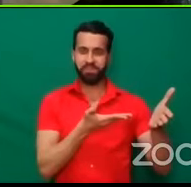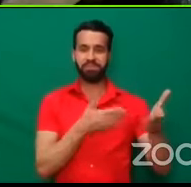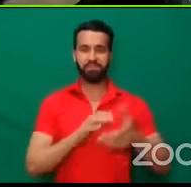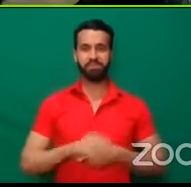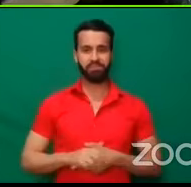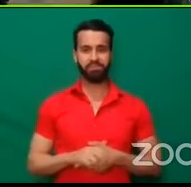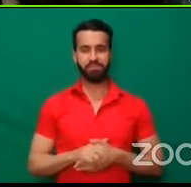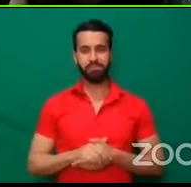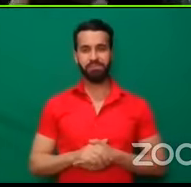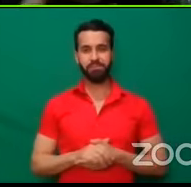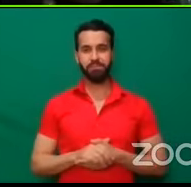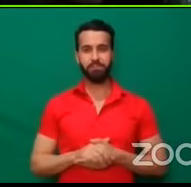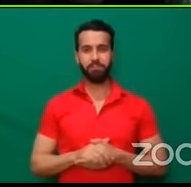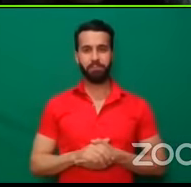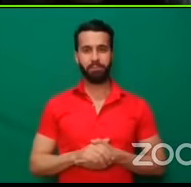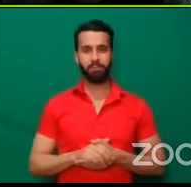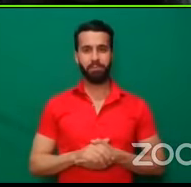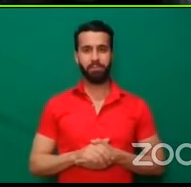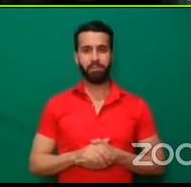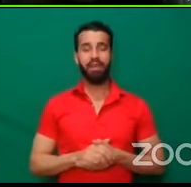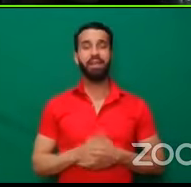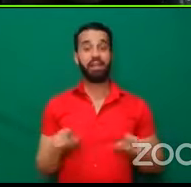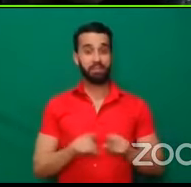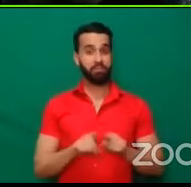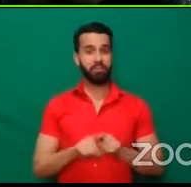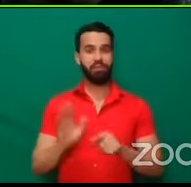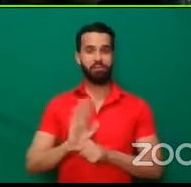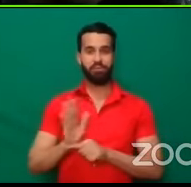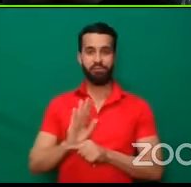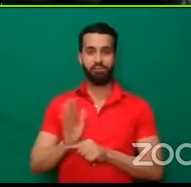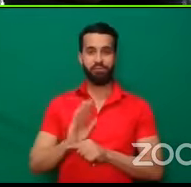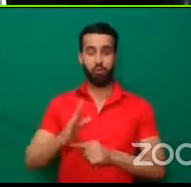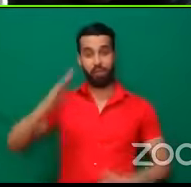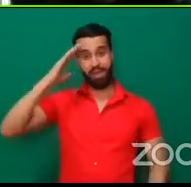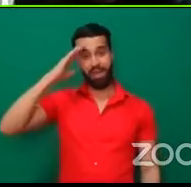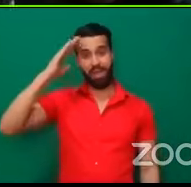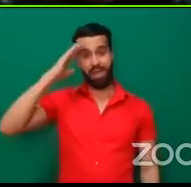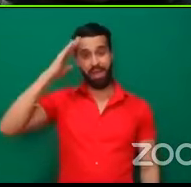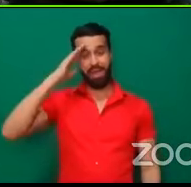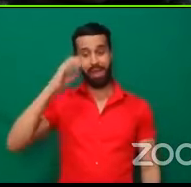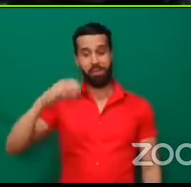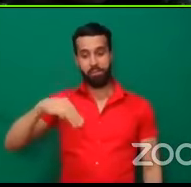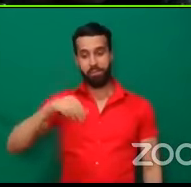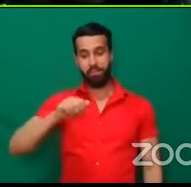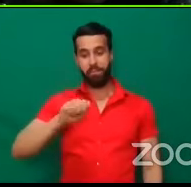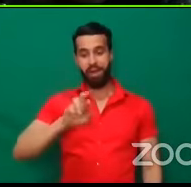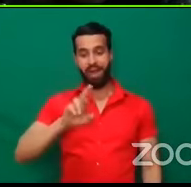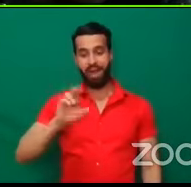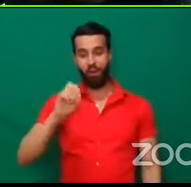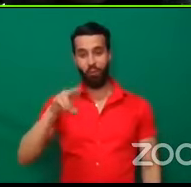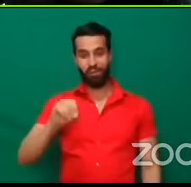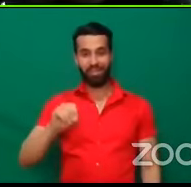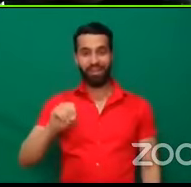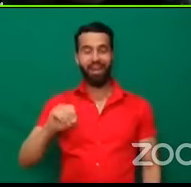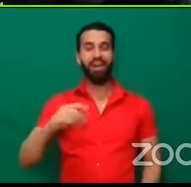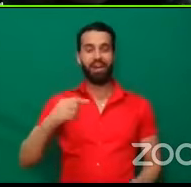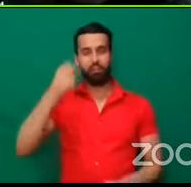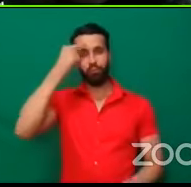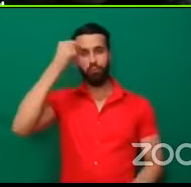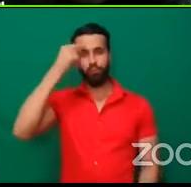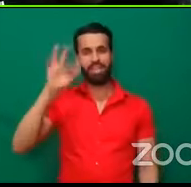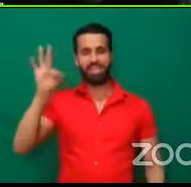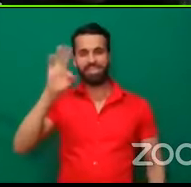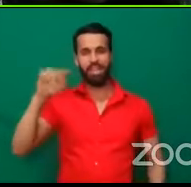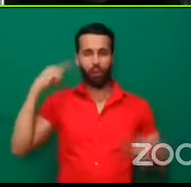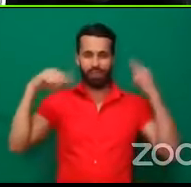E claro, com Loucademia de Polícia, né? O guarda benga da Silva Marrone, que é o Pedro, né? Que ele mandou muito bem.